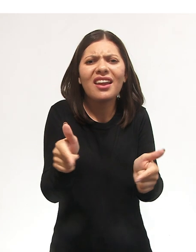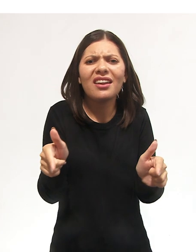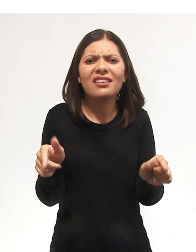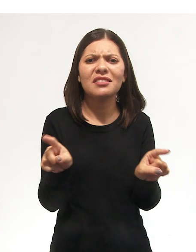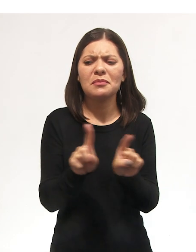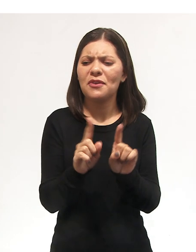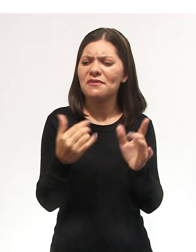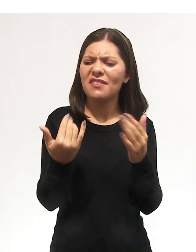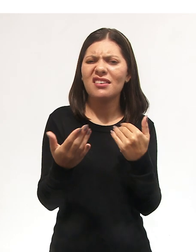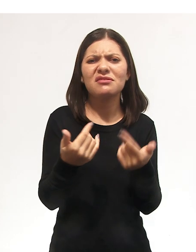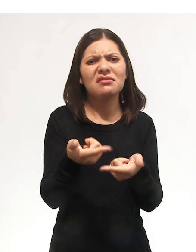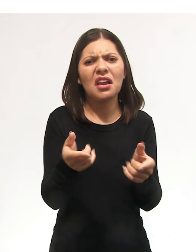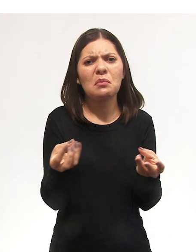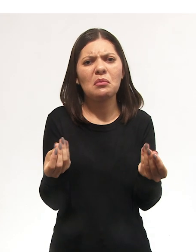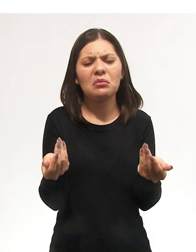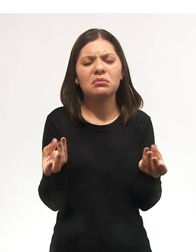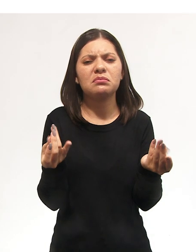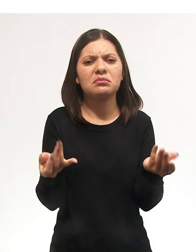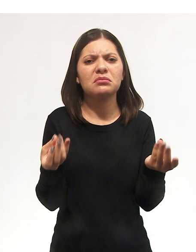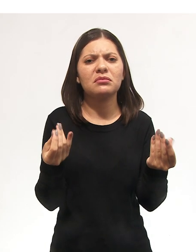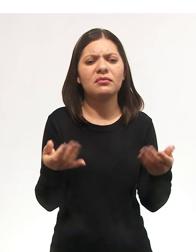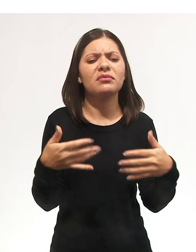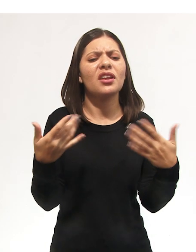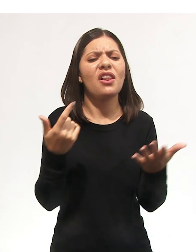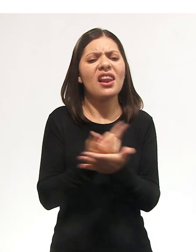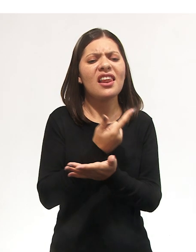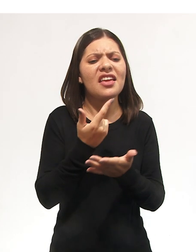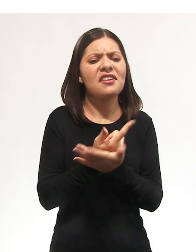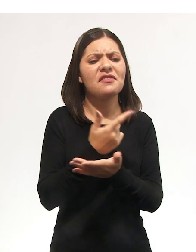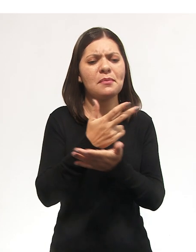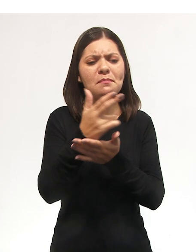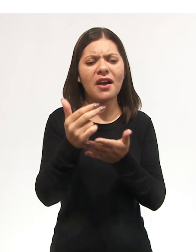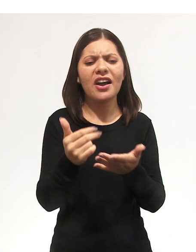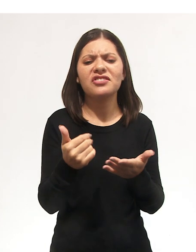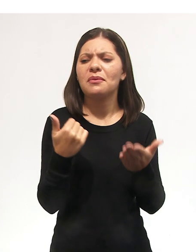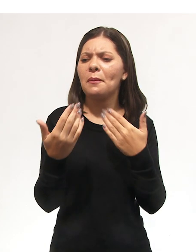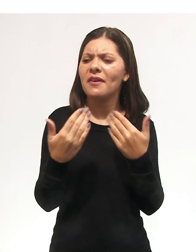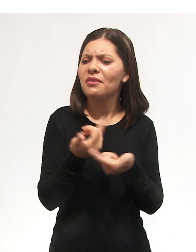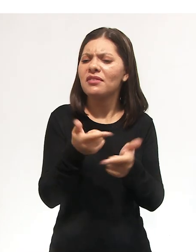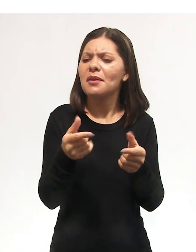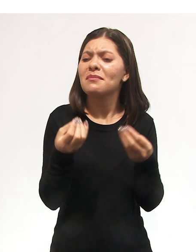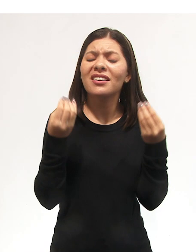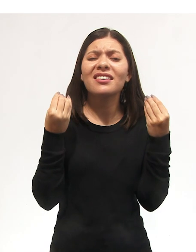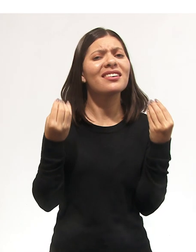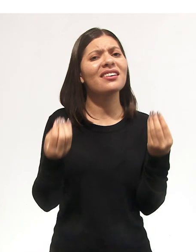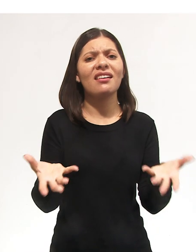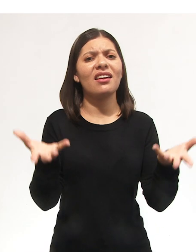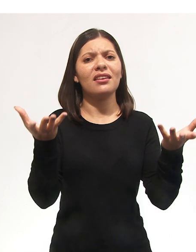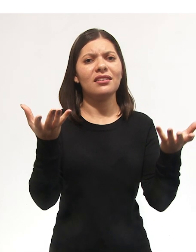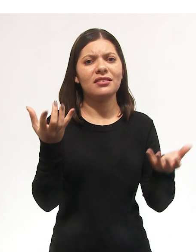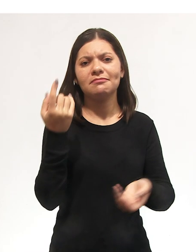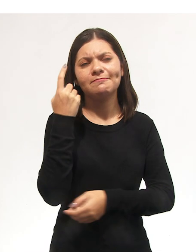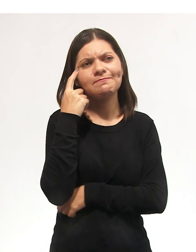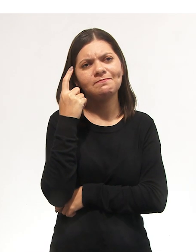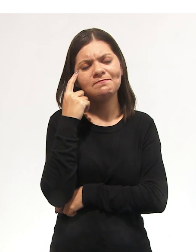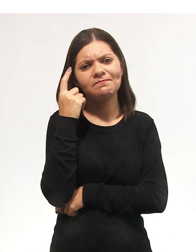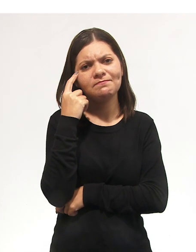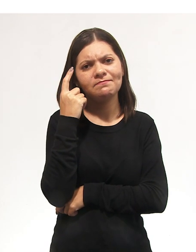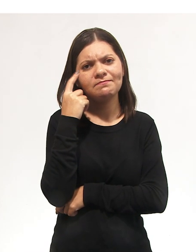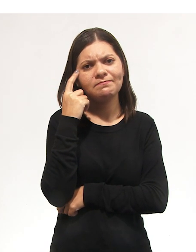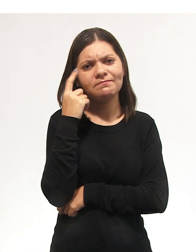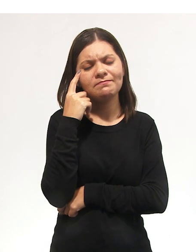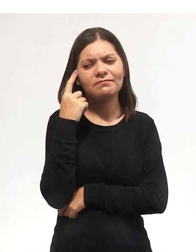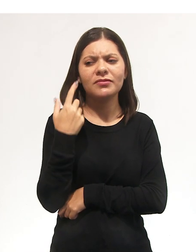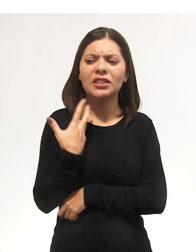tampouco diálogos. Para que serve um livro sem imagens ou conversas? Pensou Alice.